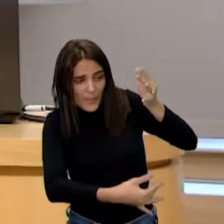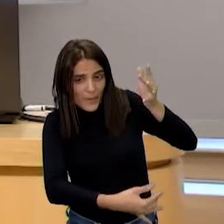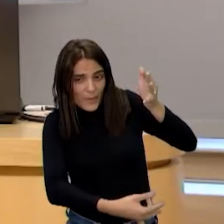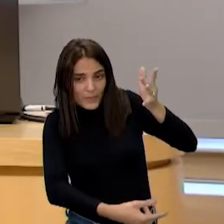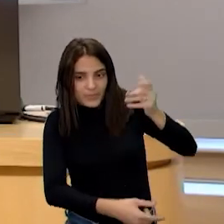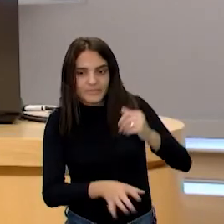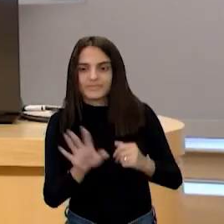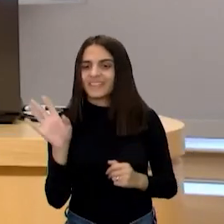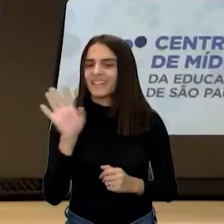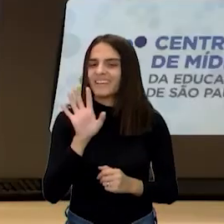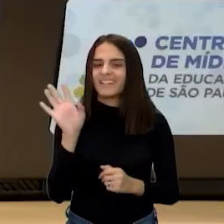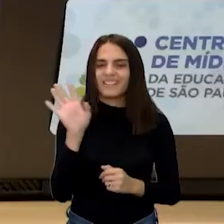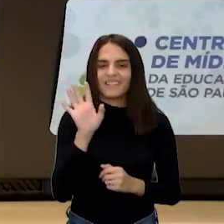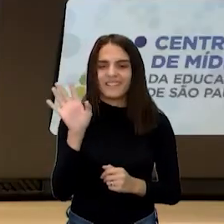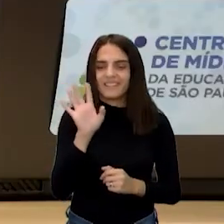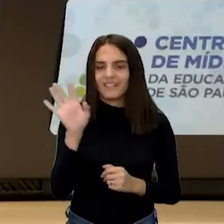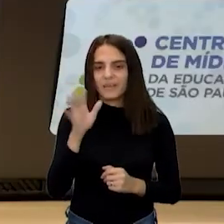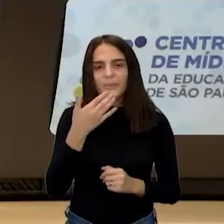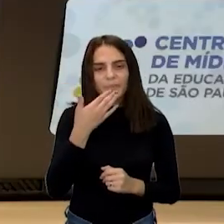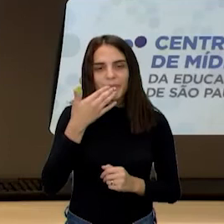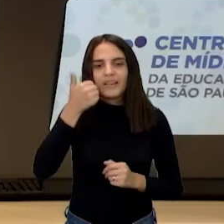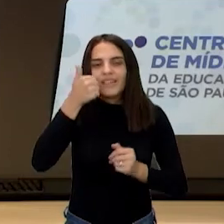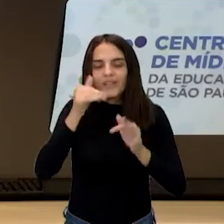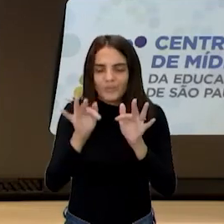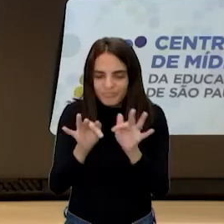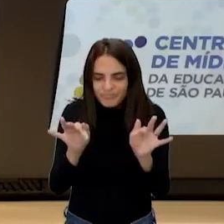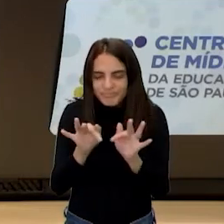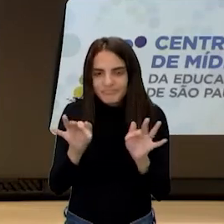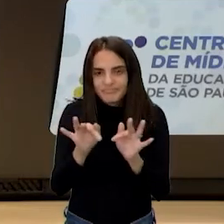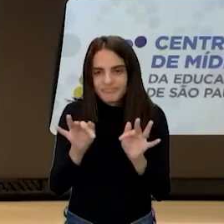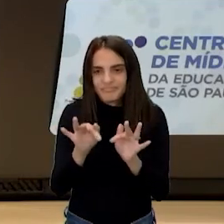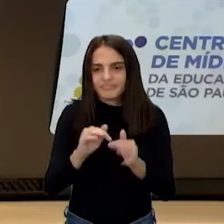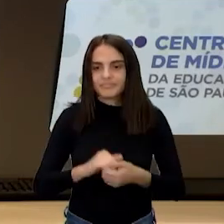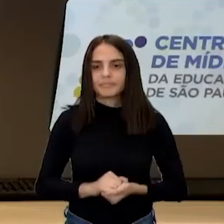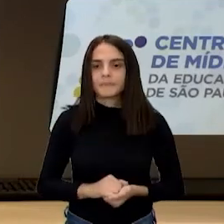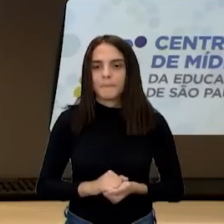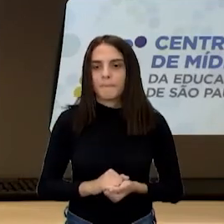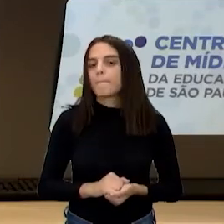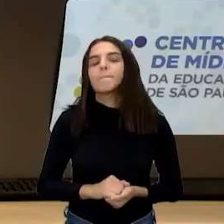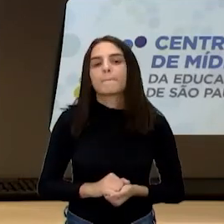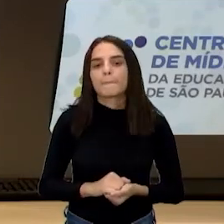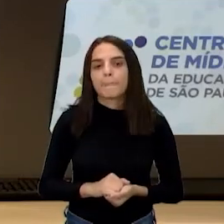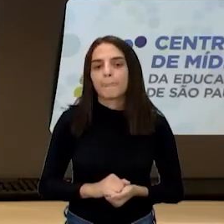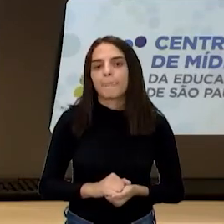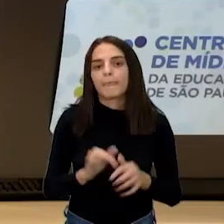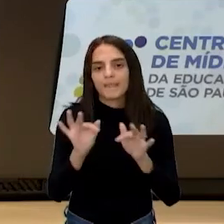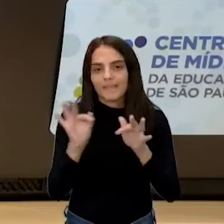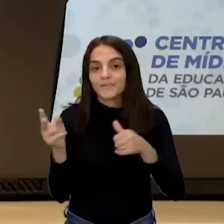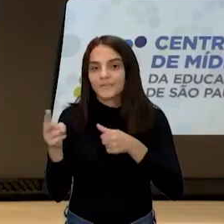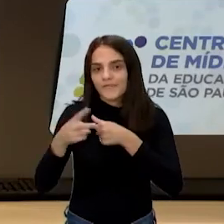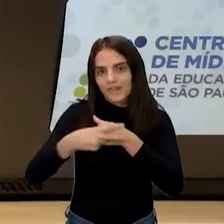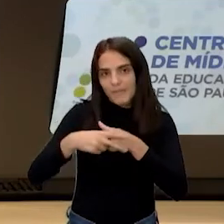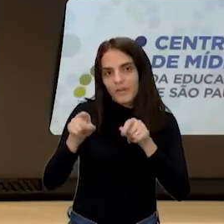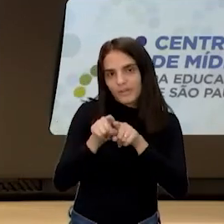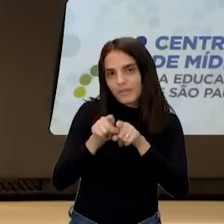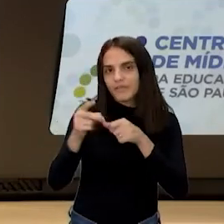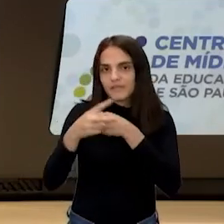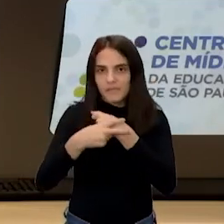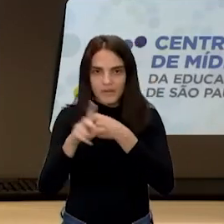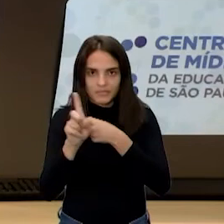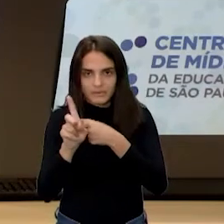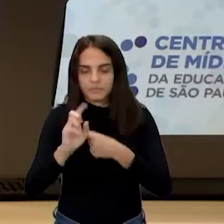pequenas, não é atrativo. Vamos ter que dialogar, né, com o verbal e o não verbal para essa informação ser mais